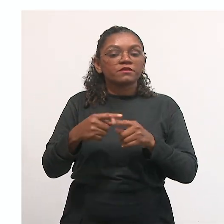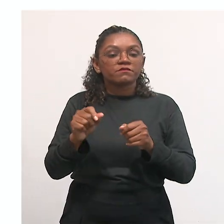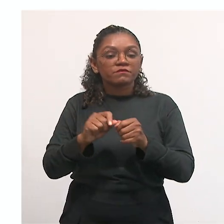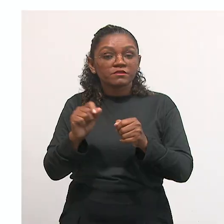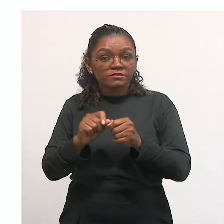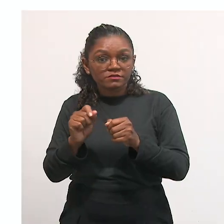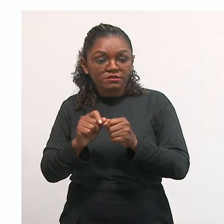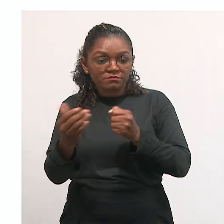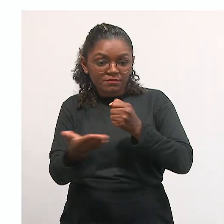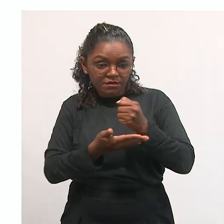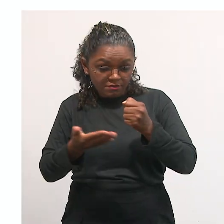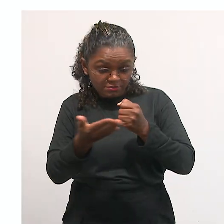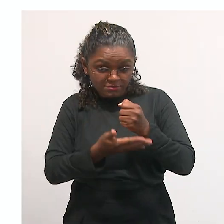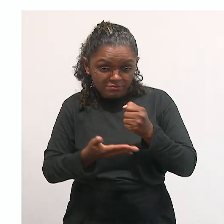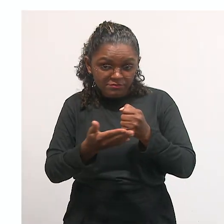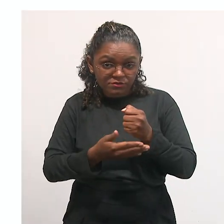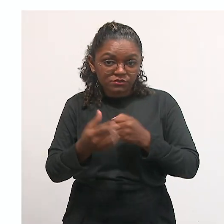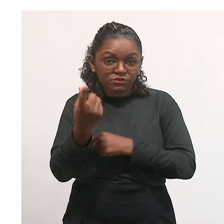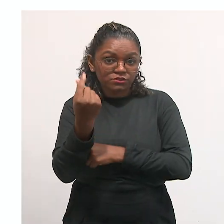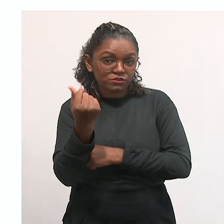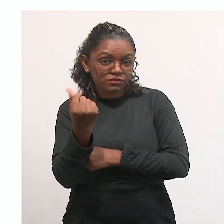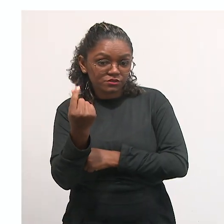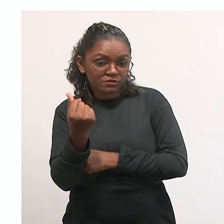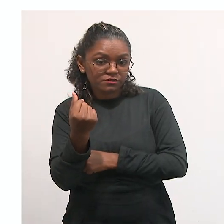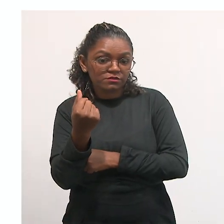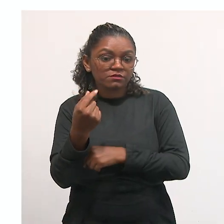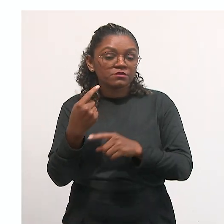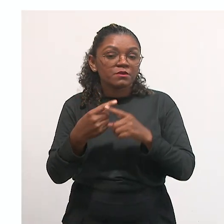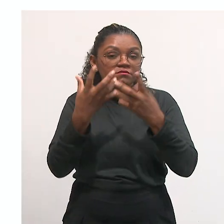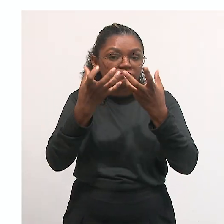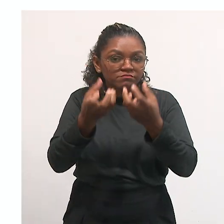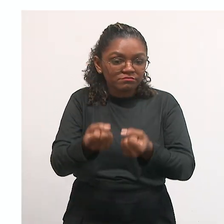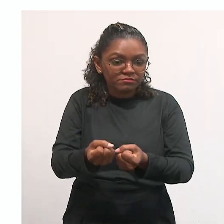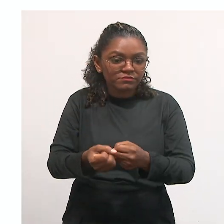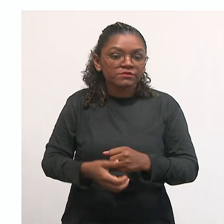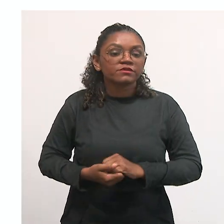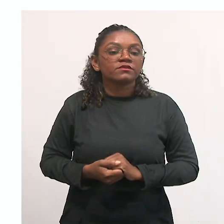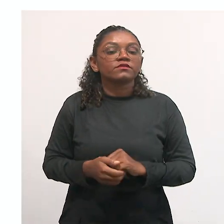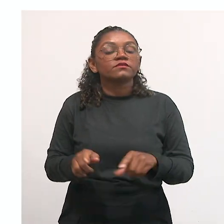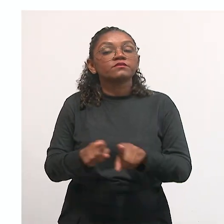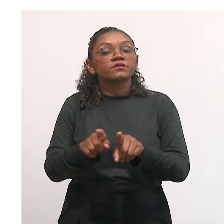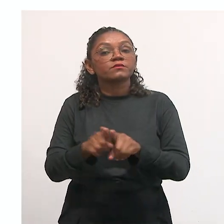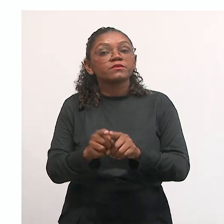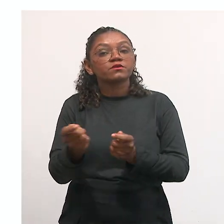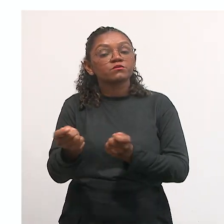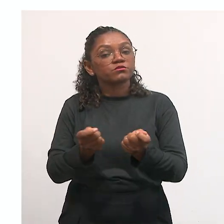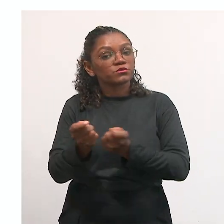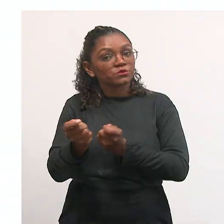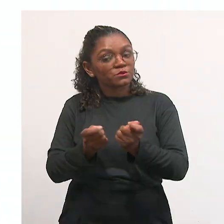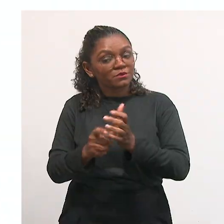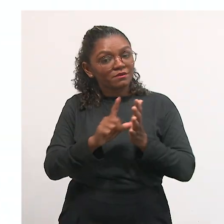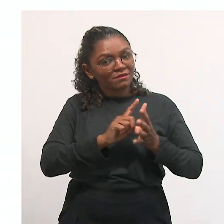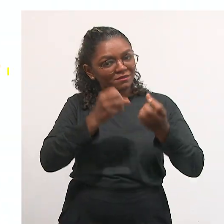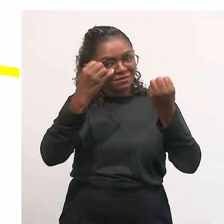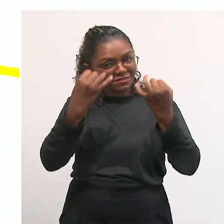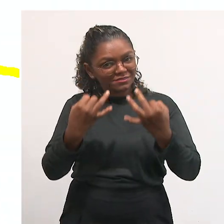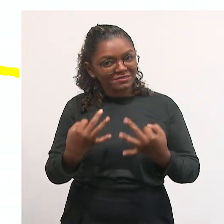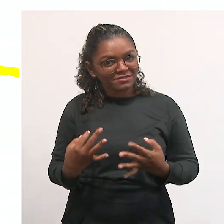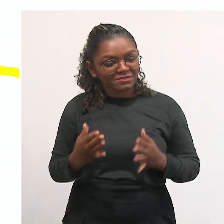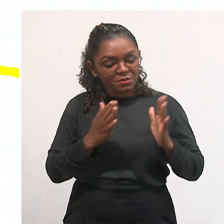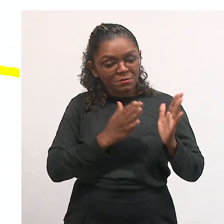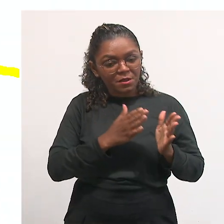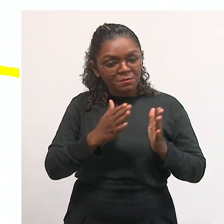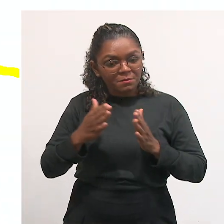baseline, enfim, de custos que são de maneira formalmente aceita. E o controle dos custos que eu estava falando agora ali, né, gente? Processo